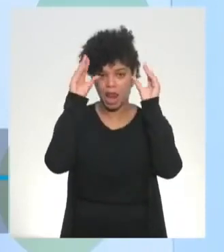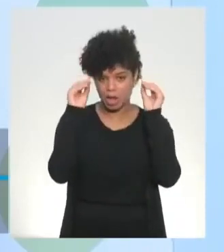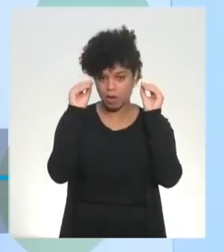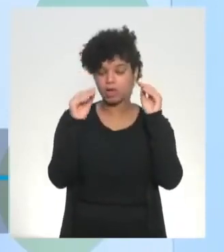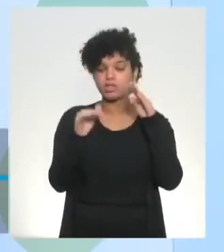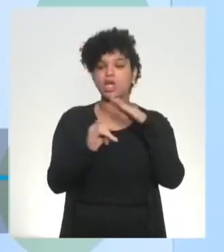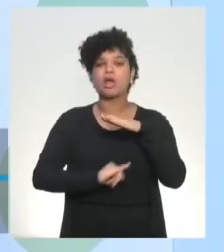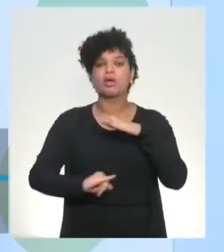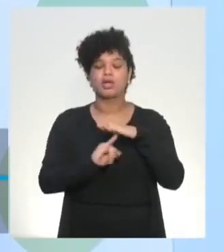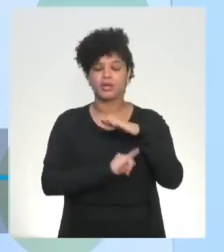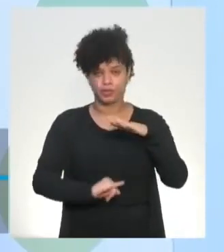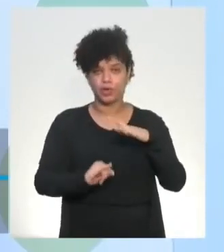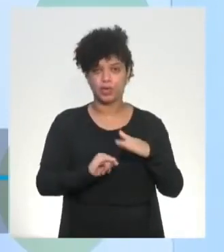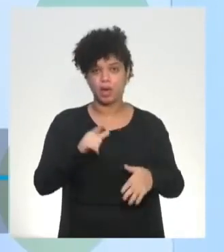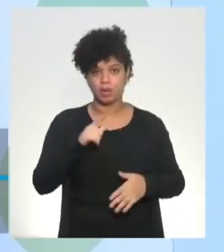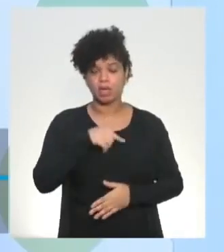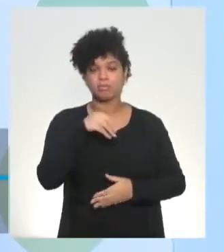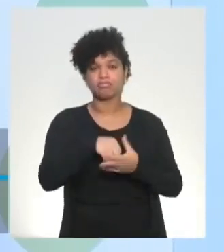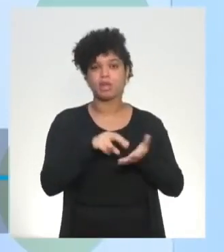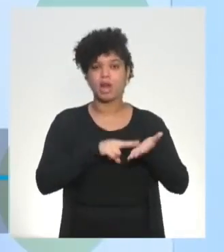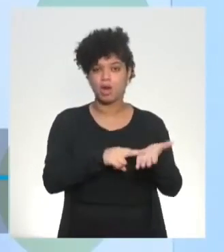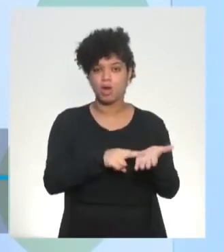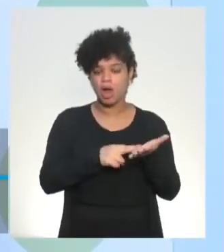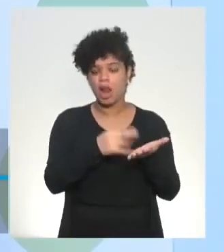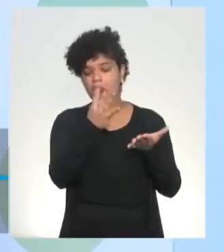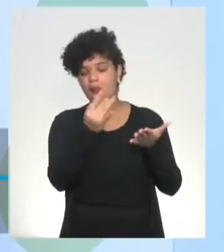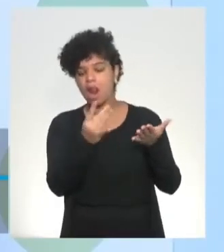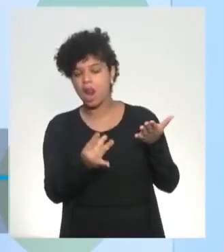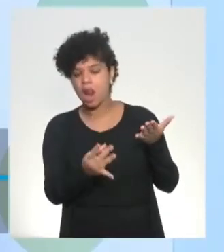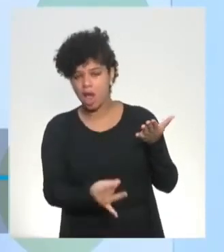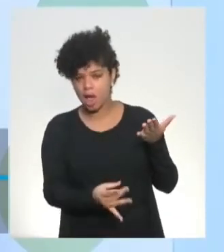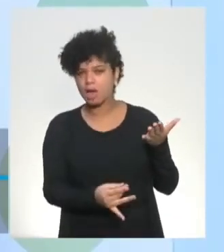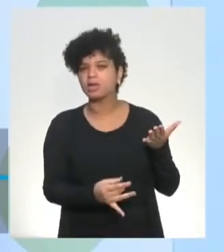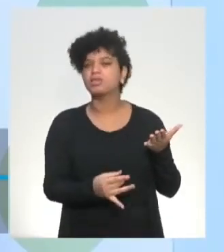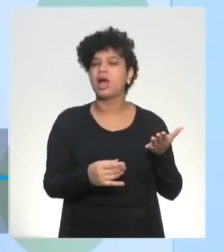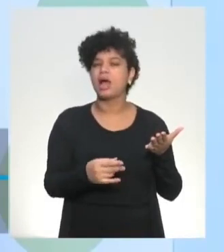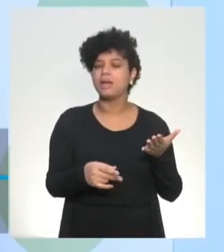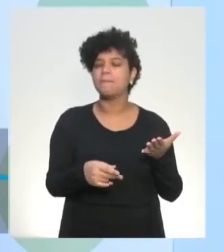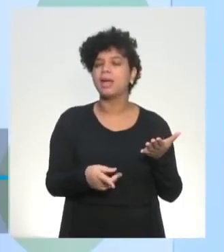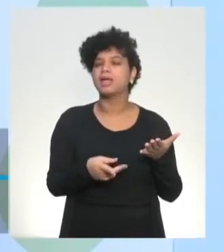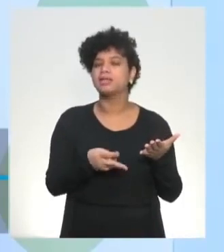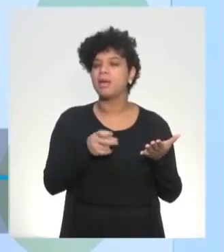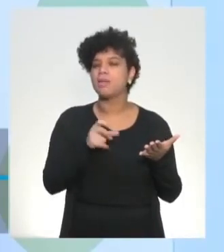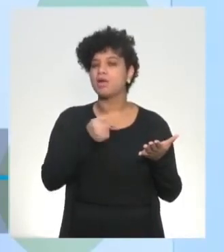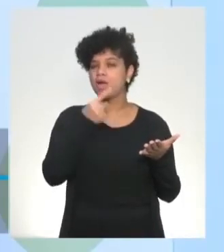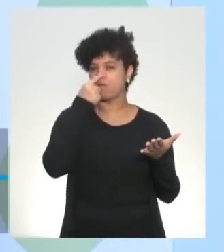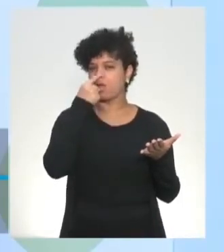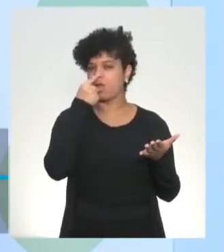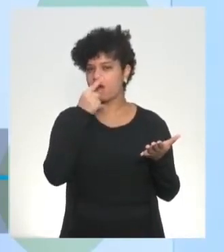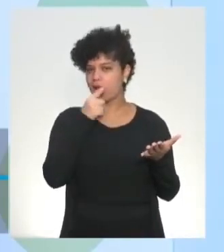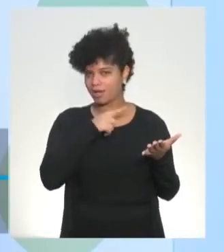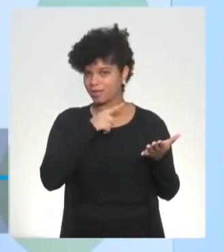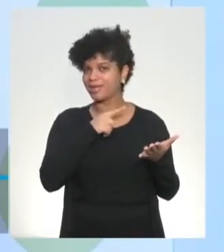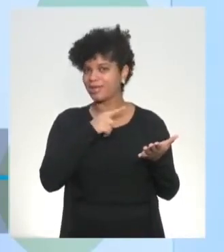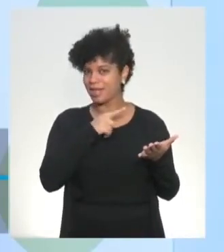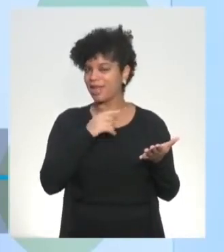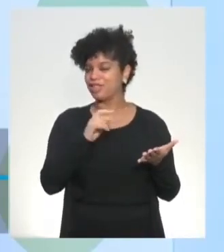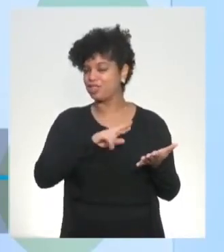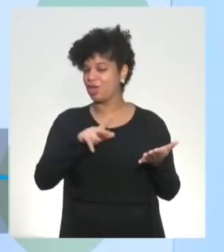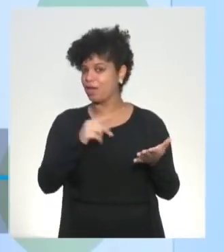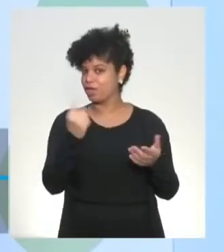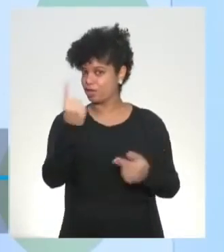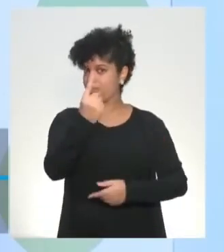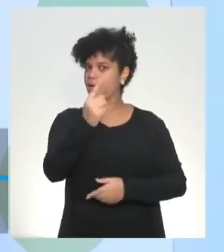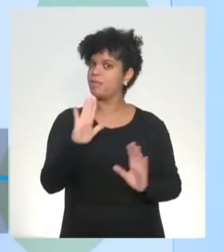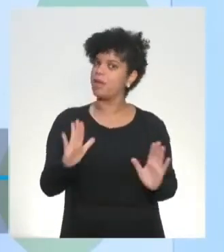mais informal, um pouco mais subjetiva, né? Com bastante intimidade e afeto. Então perceba que essa carta é bem diferente da